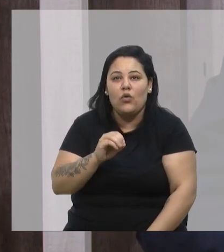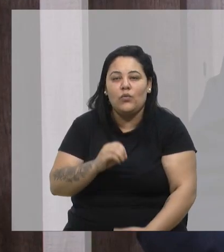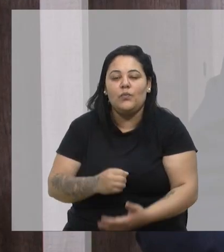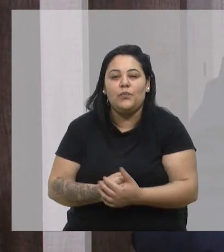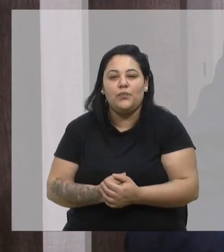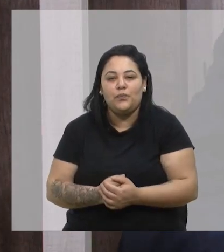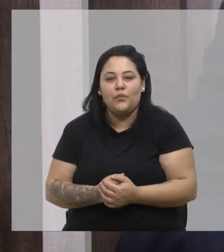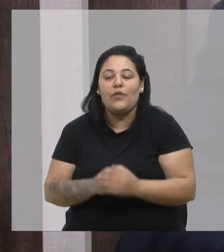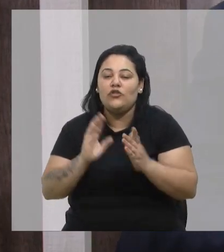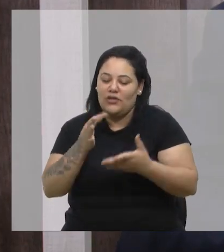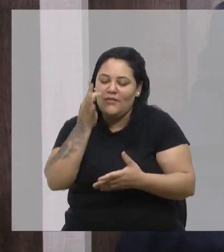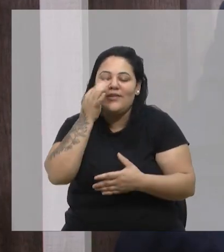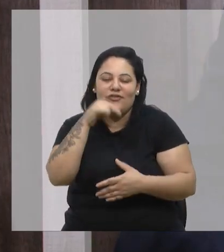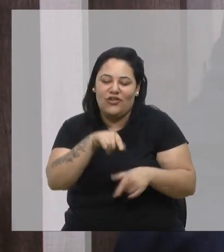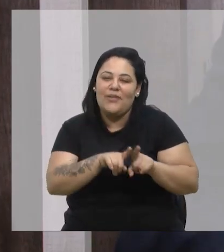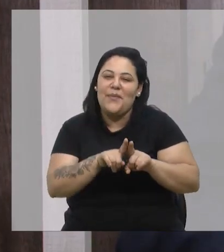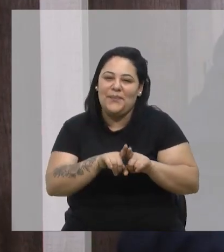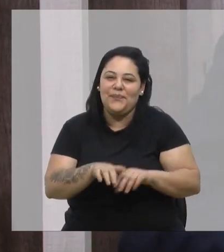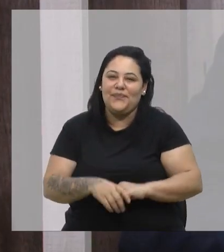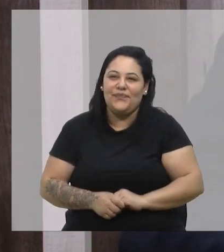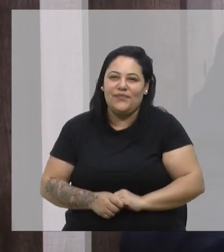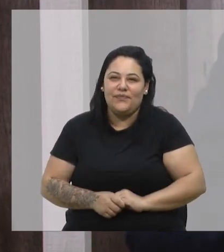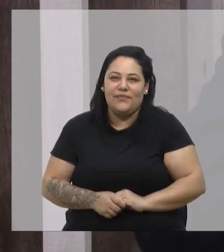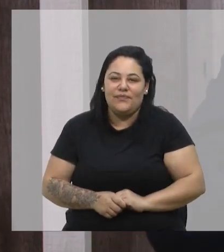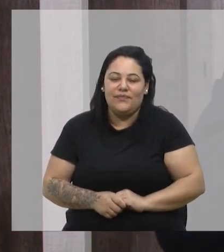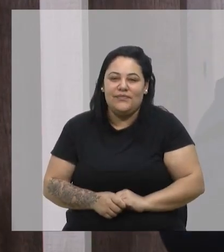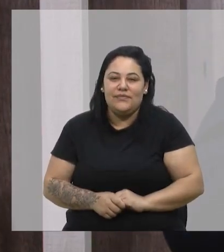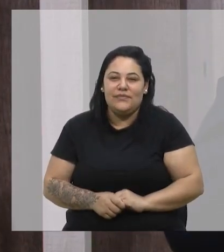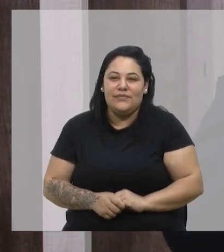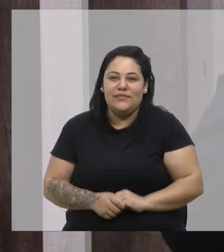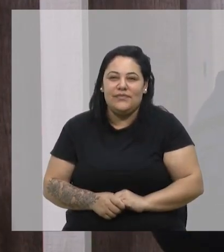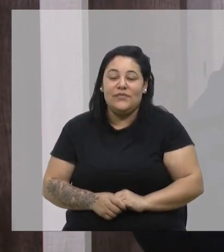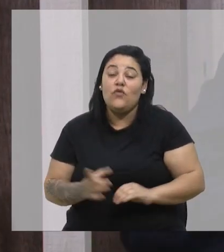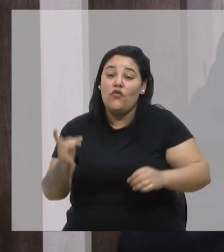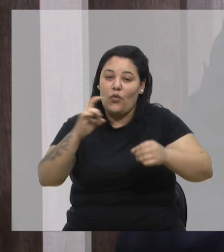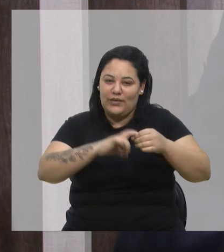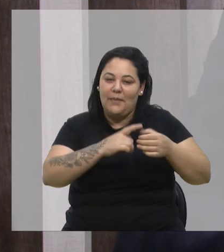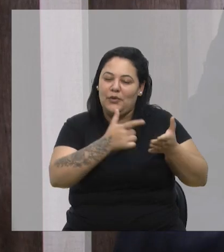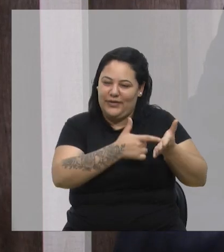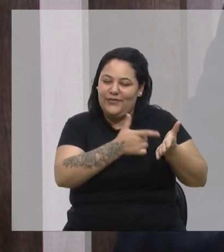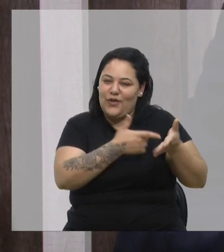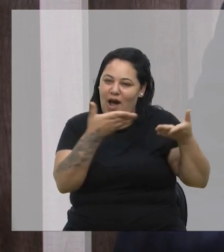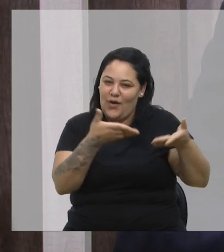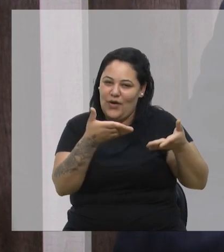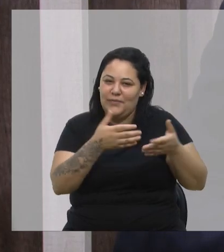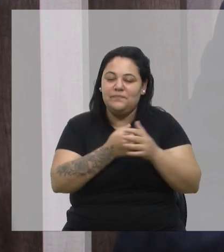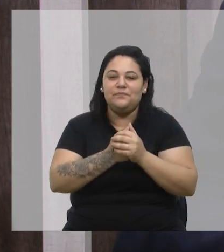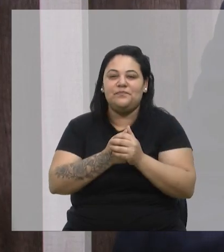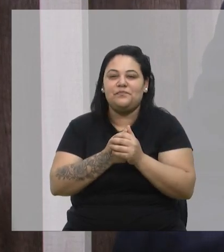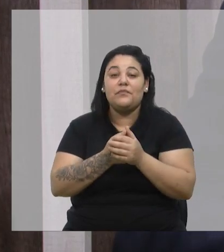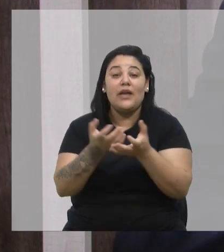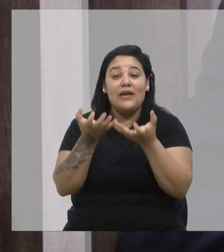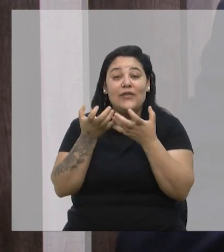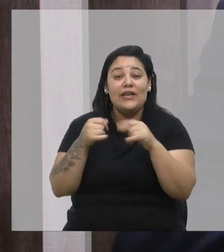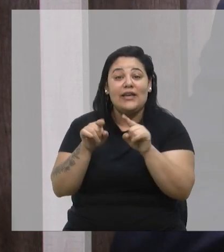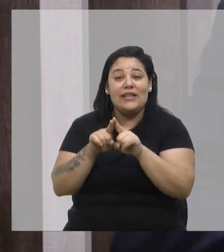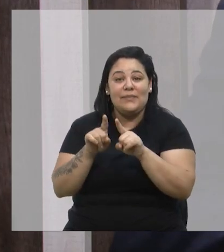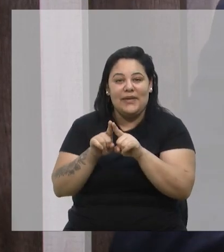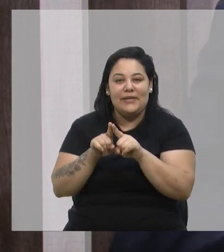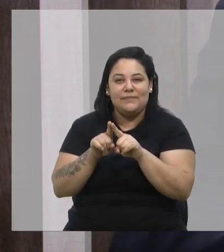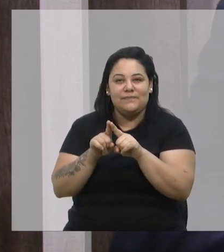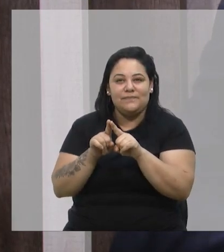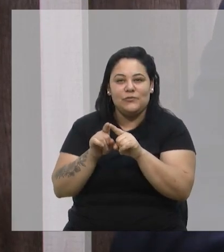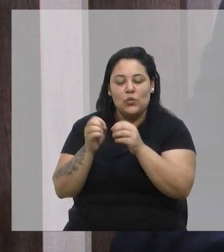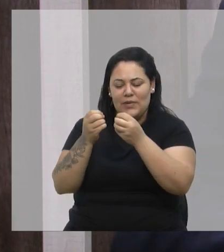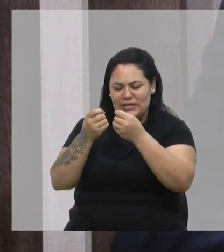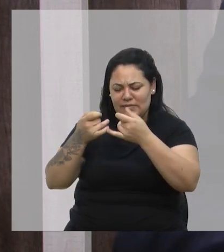legal. Marcelo Munhol, que já esteve aqui também. Vamos voltar para a obra. E eu gostaria também no sentido de